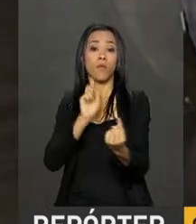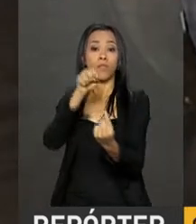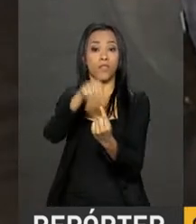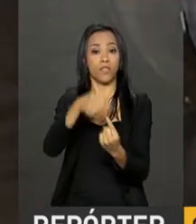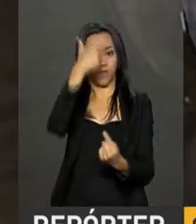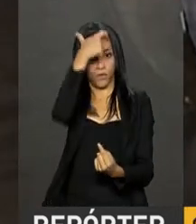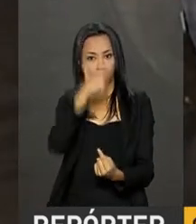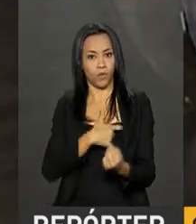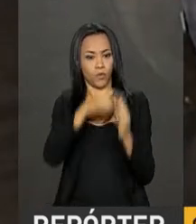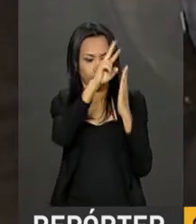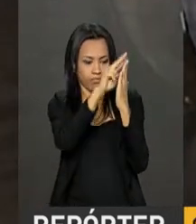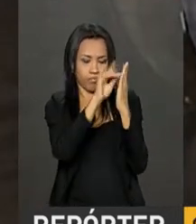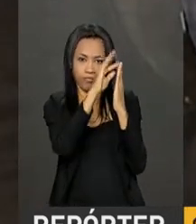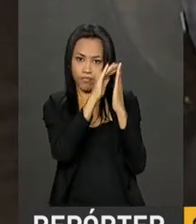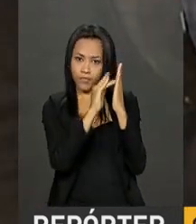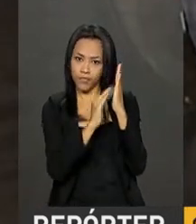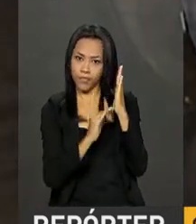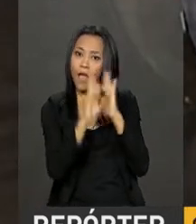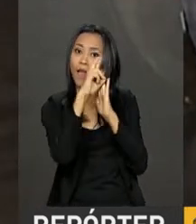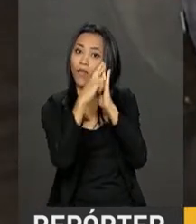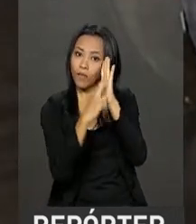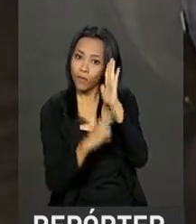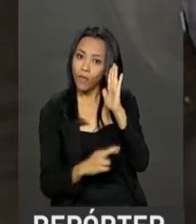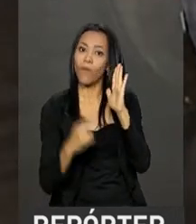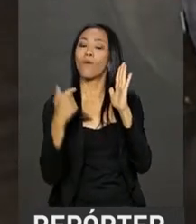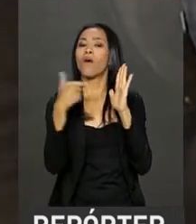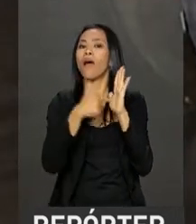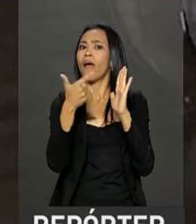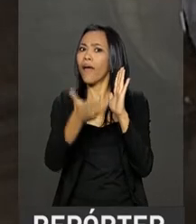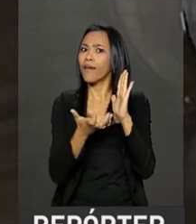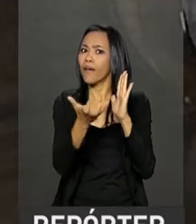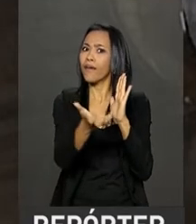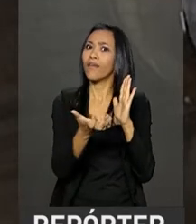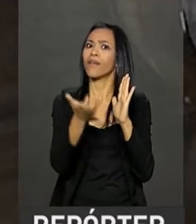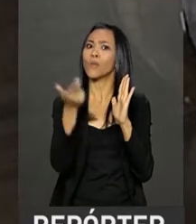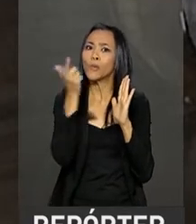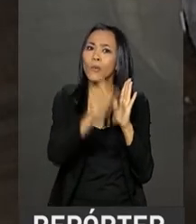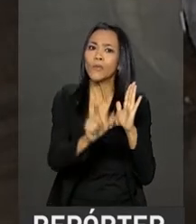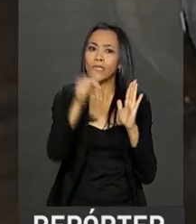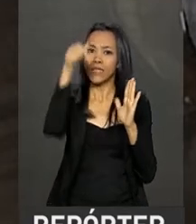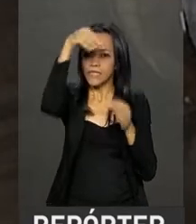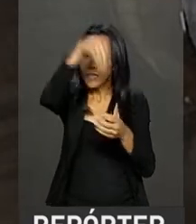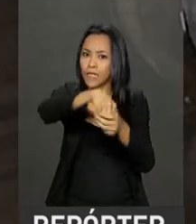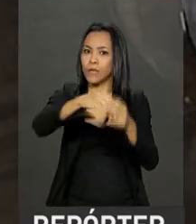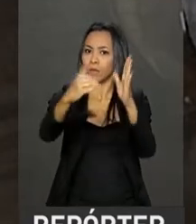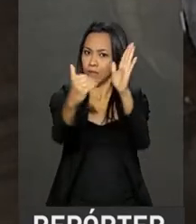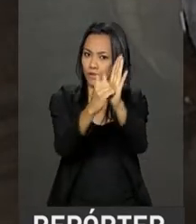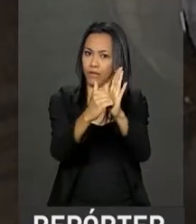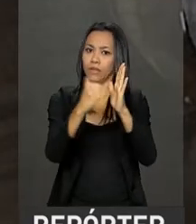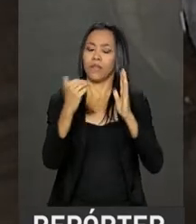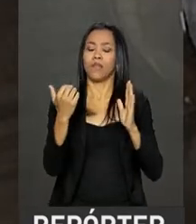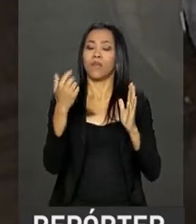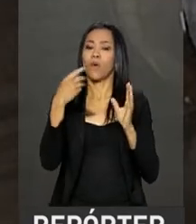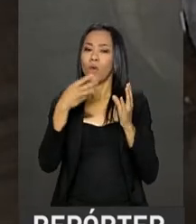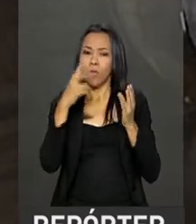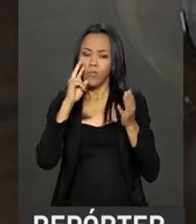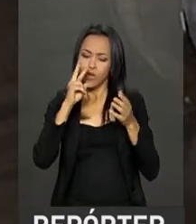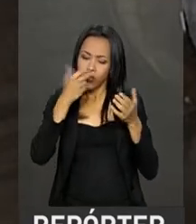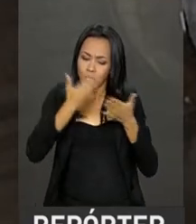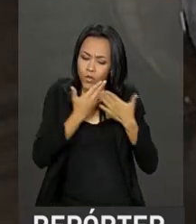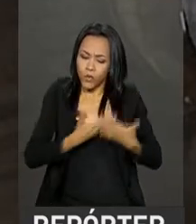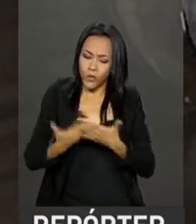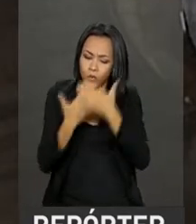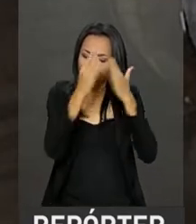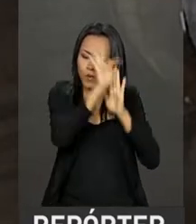relator Ricardo Ferraço é avançar bastante no Senado nessa semana, com a apreciação do texto em